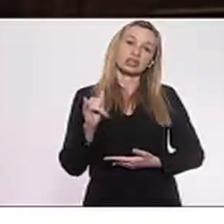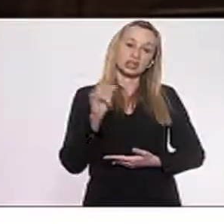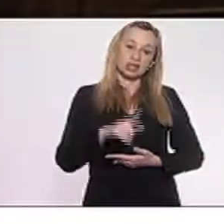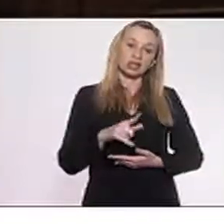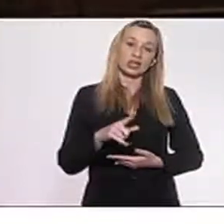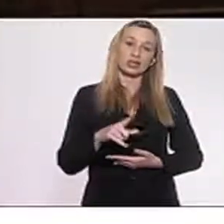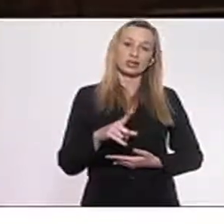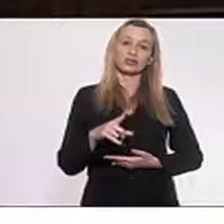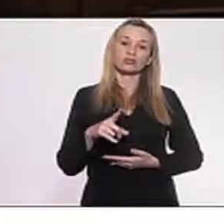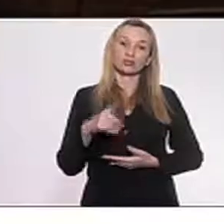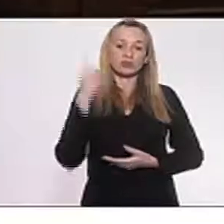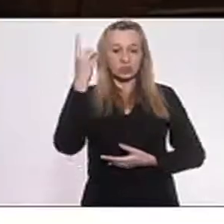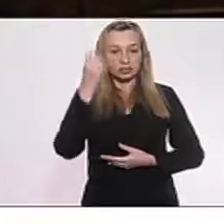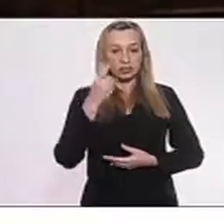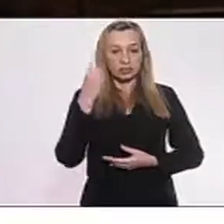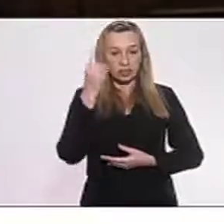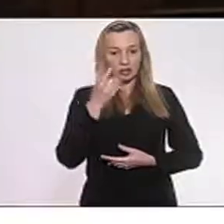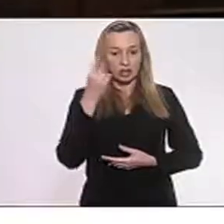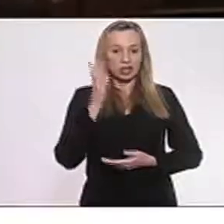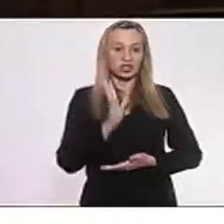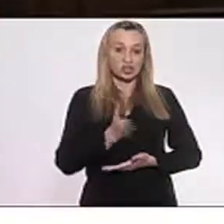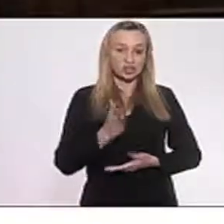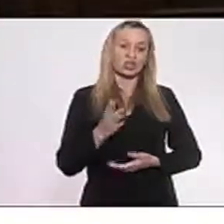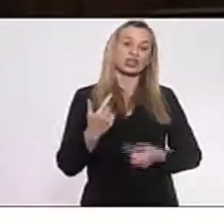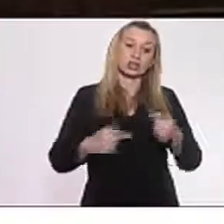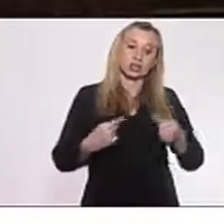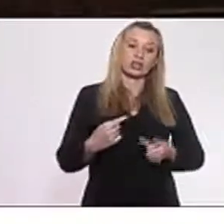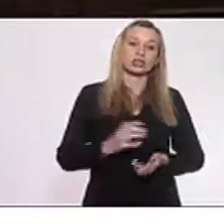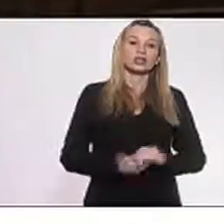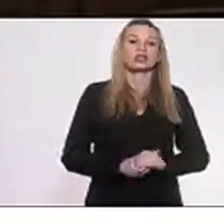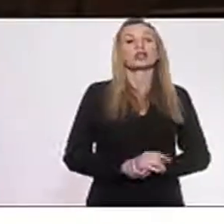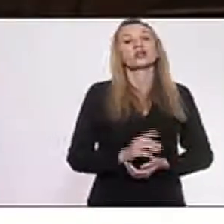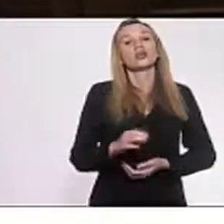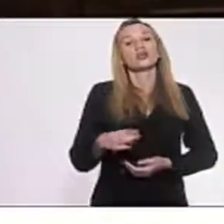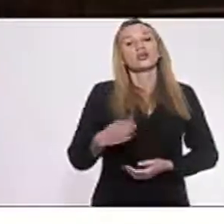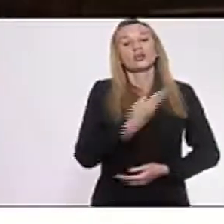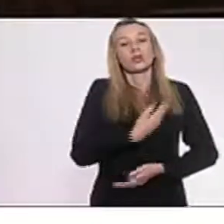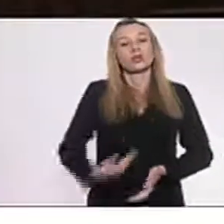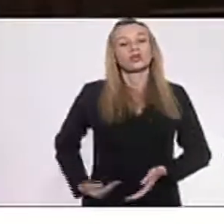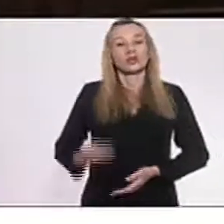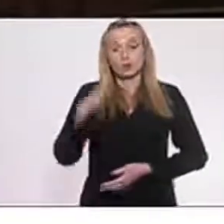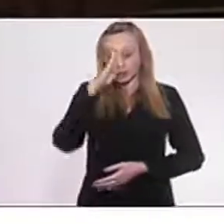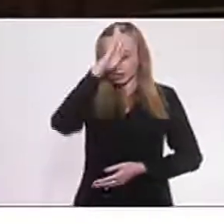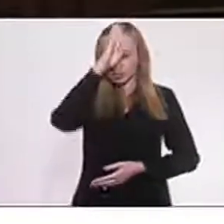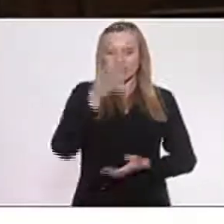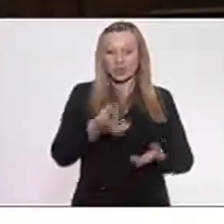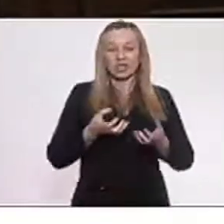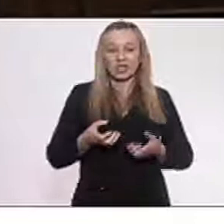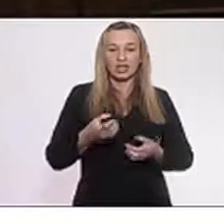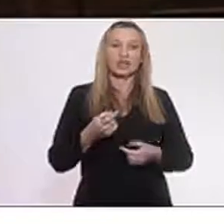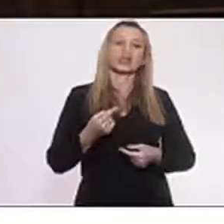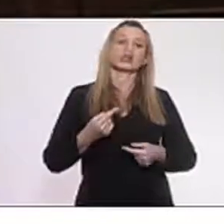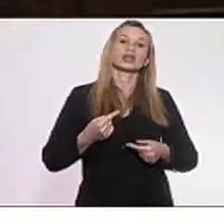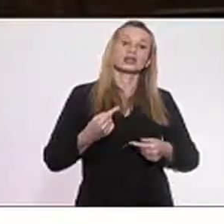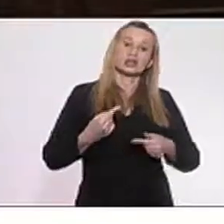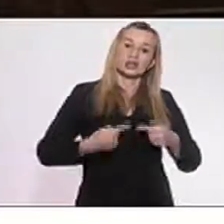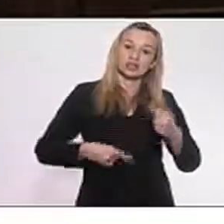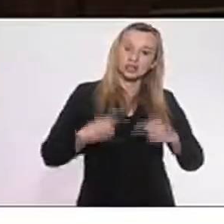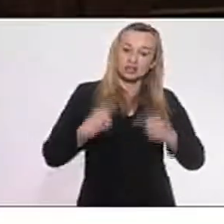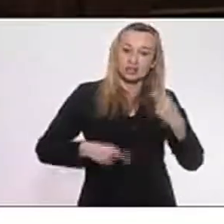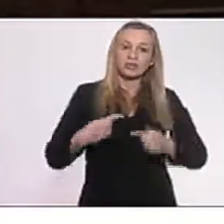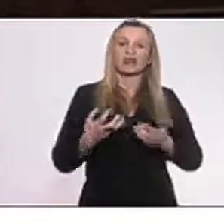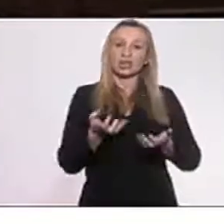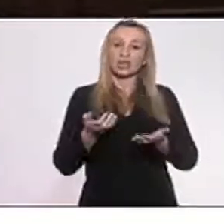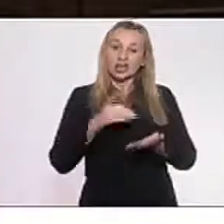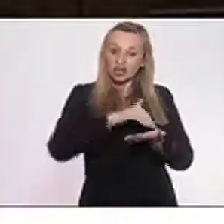posto no Brasil já. Em seguida, a reforma da Previdência. O governo fascista de Bolsonaro vai querer avançar com o debate da reforma tributária e vai querer